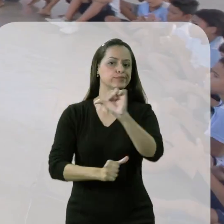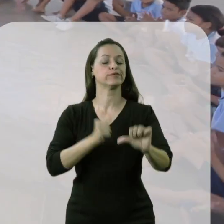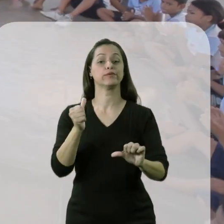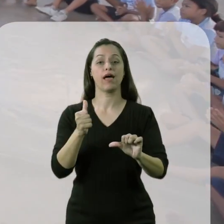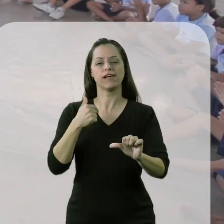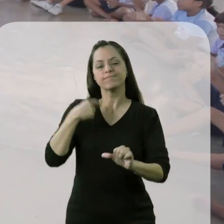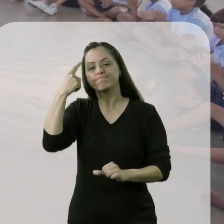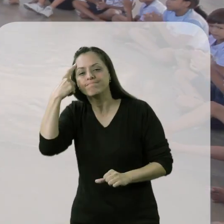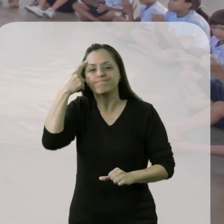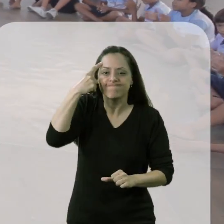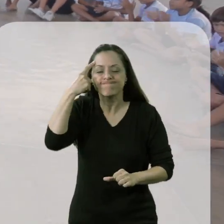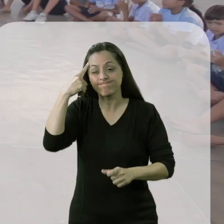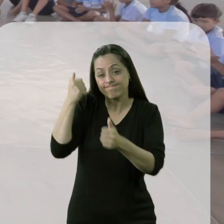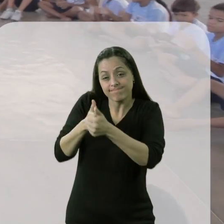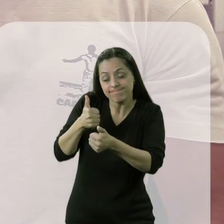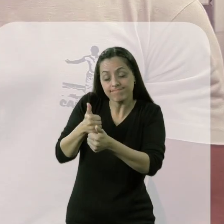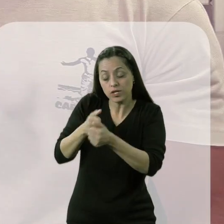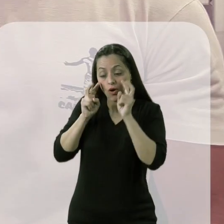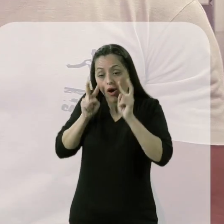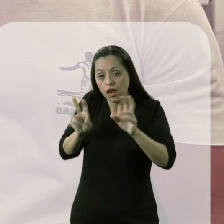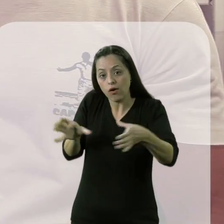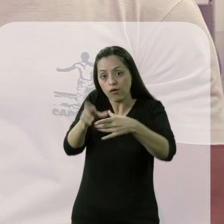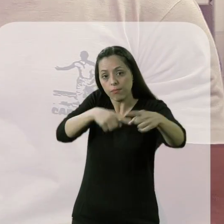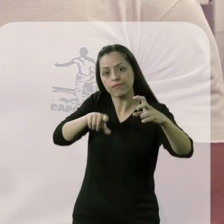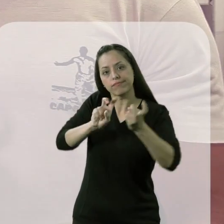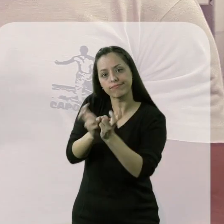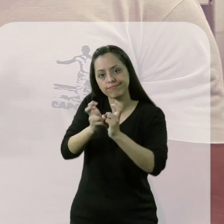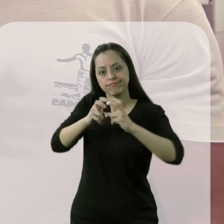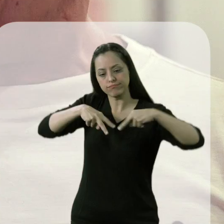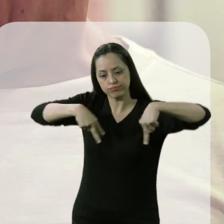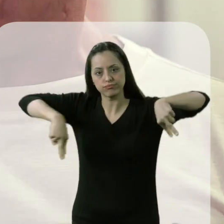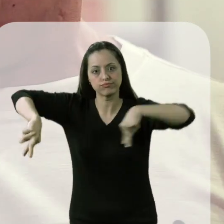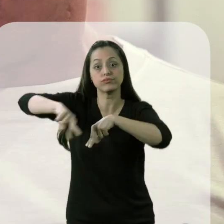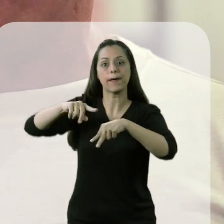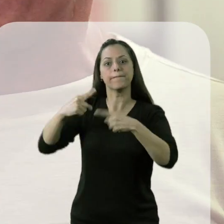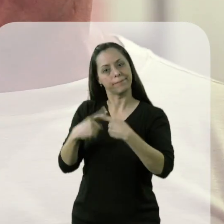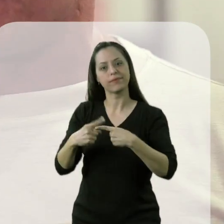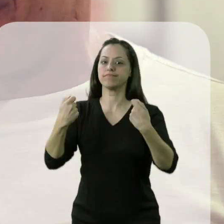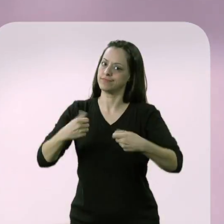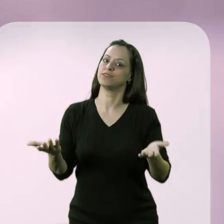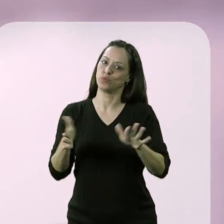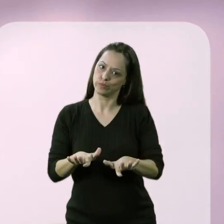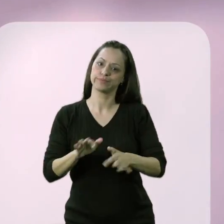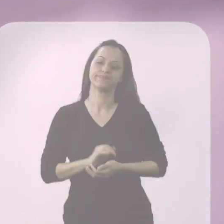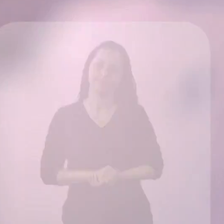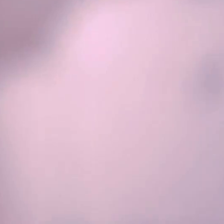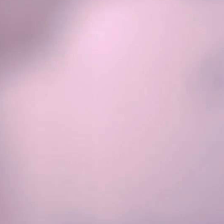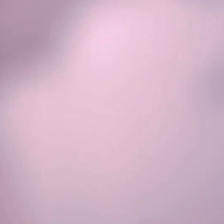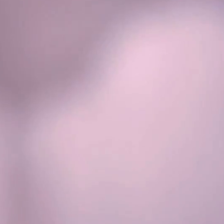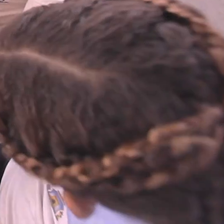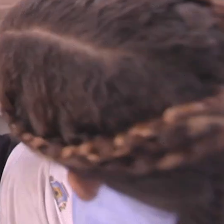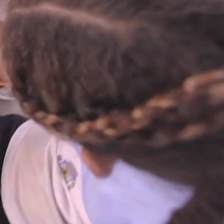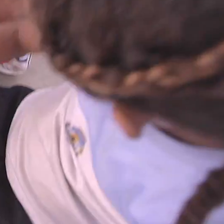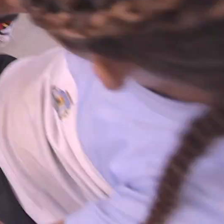Eu tive que realmente pensar e olhar diferente para essa roda. Para quê? Para promover a inclusão. Professor